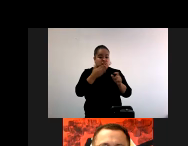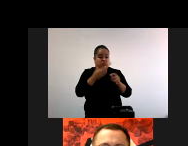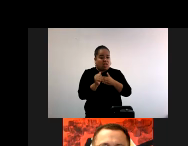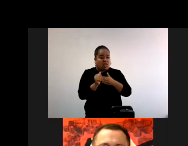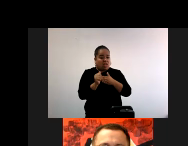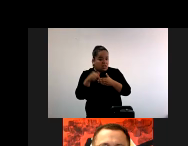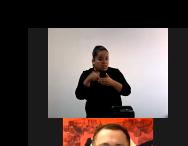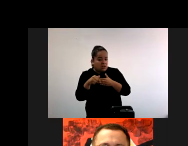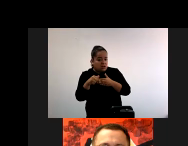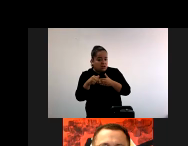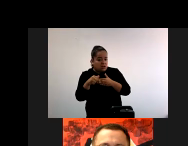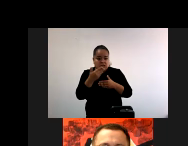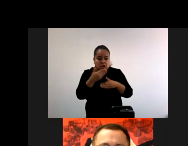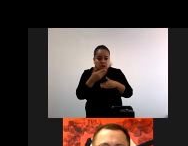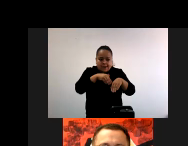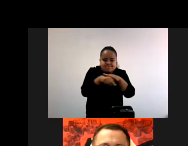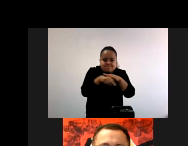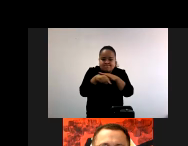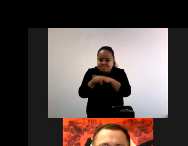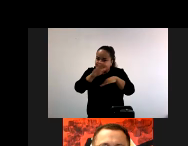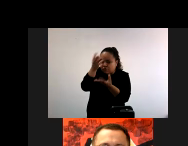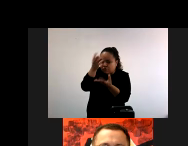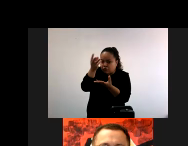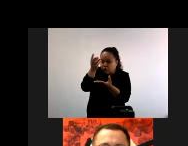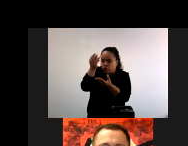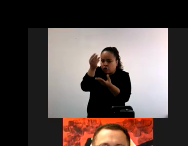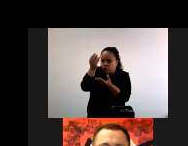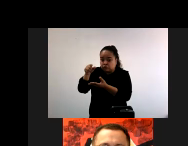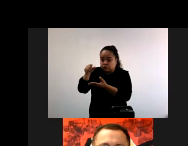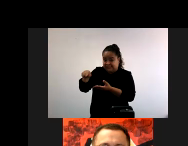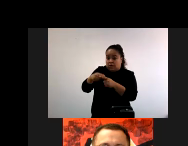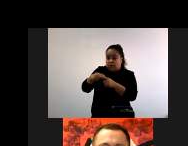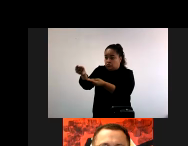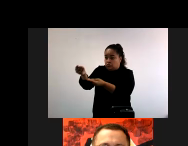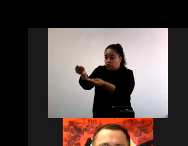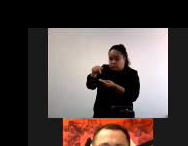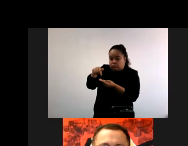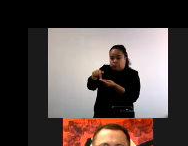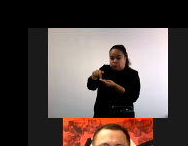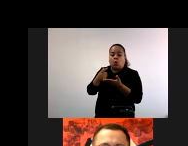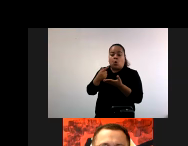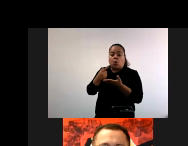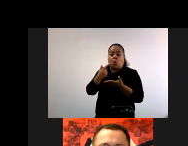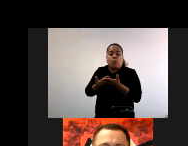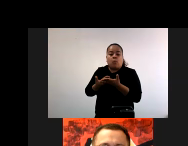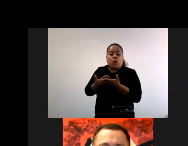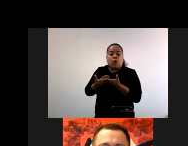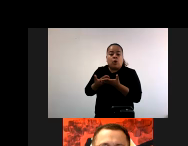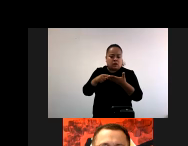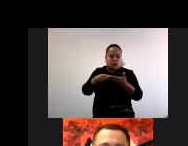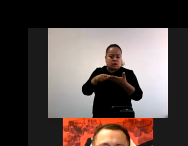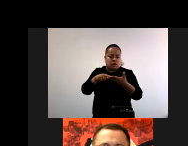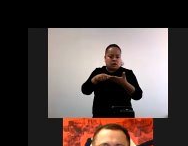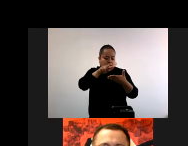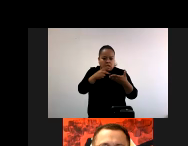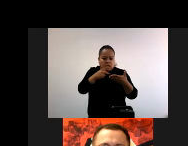é importante que transmitam a mensagem de que se receberam um teste, porque há lugares que estão fazendo testes. E se esse teste